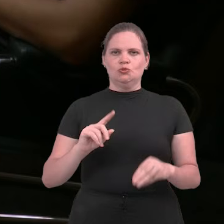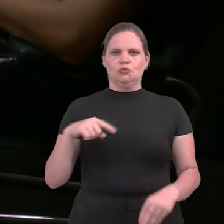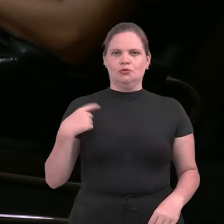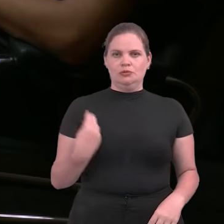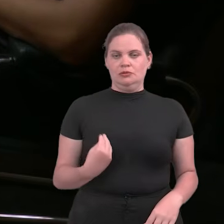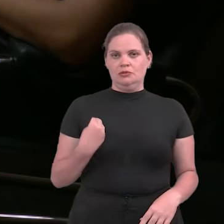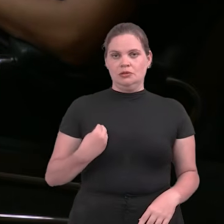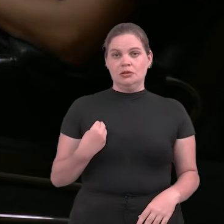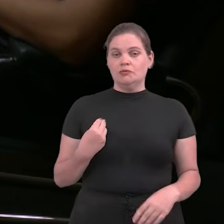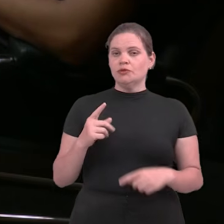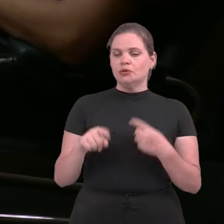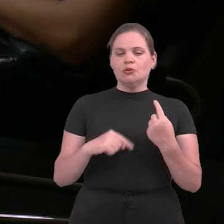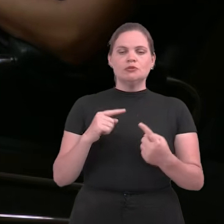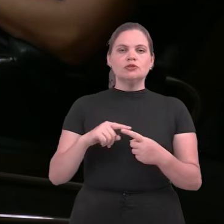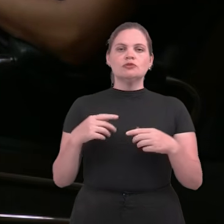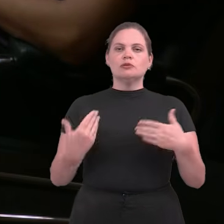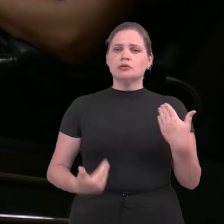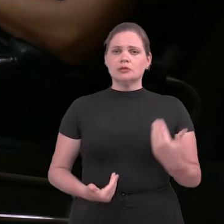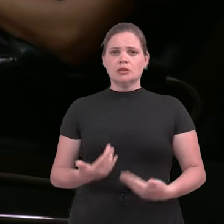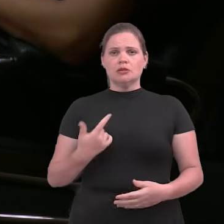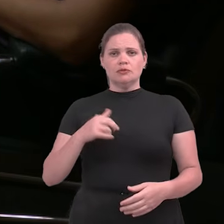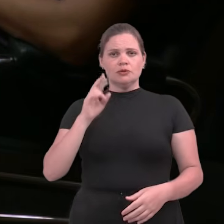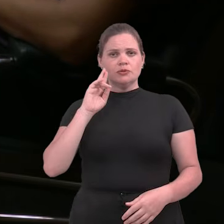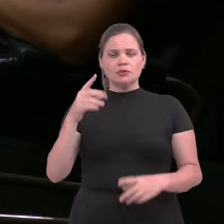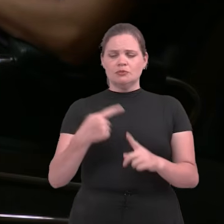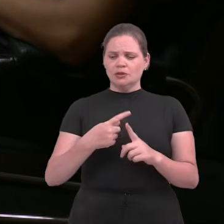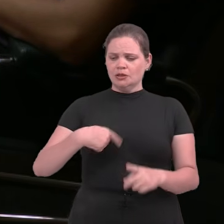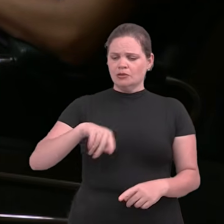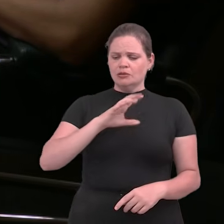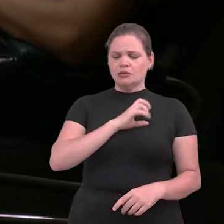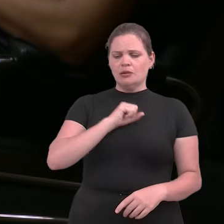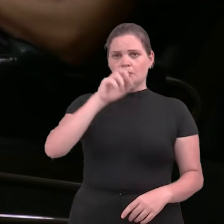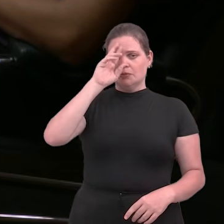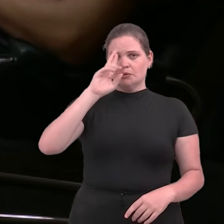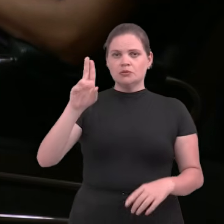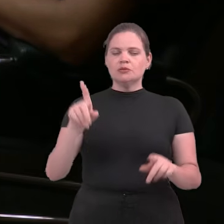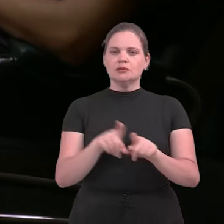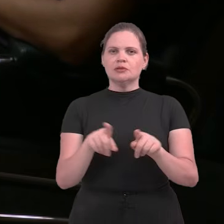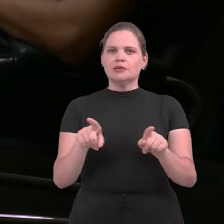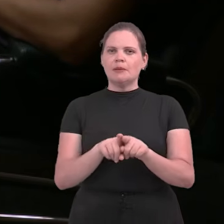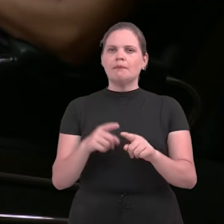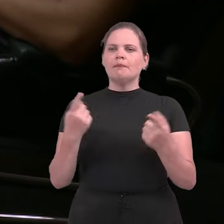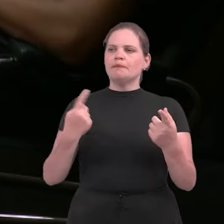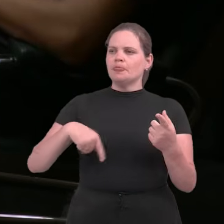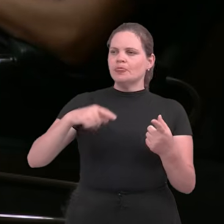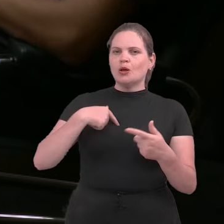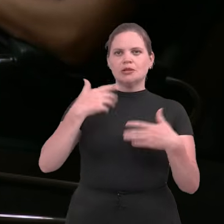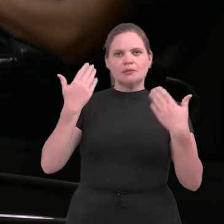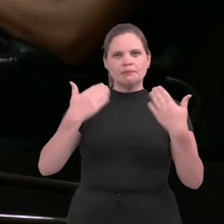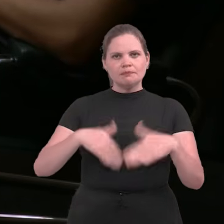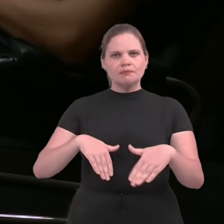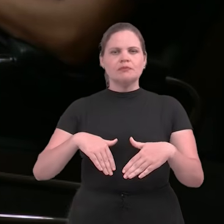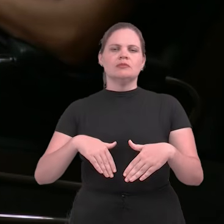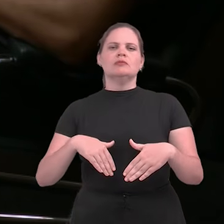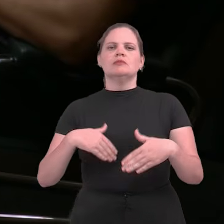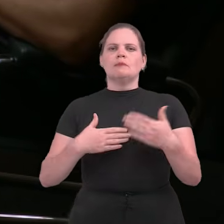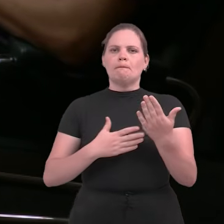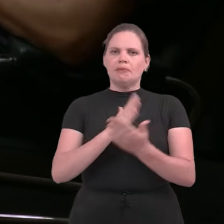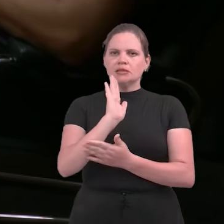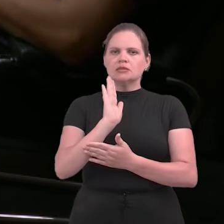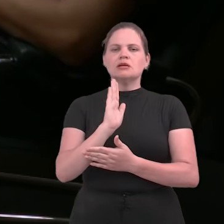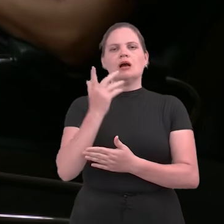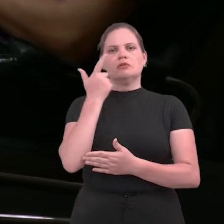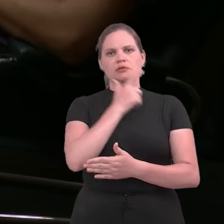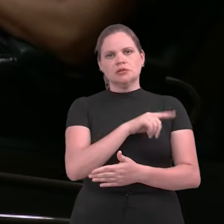é para servir ao Senhor É mesmo. para servir ao Senhor, né? Que nós amamos, né? Que é a nossa aprovação, vida profissional é para servir mais ao Senhor, né?